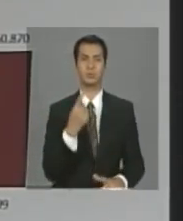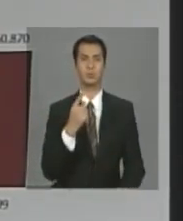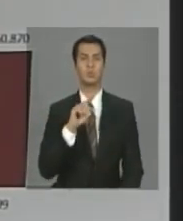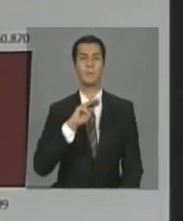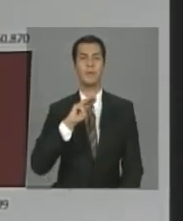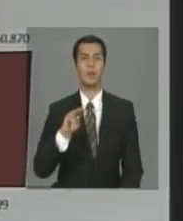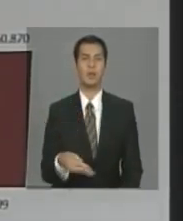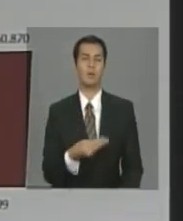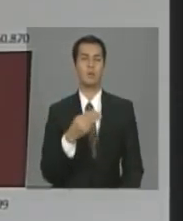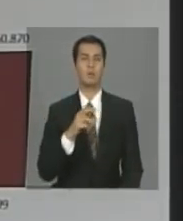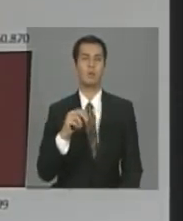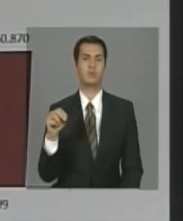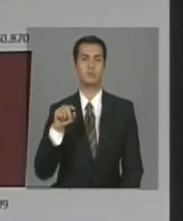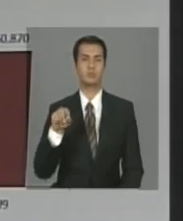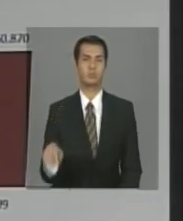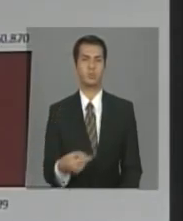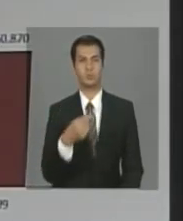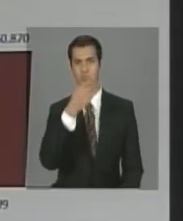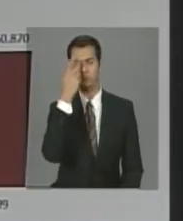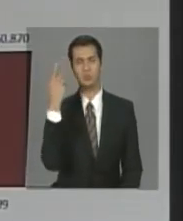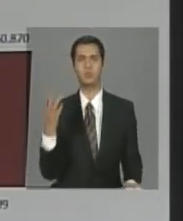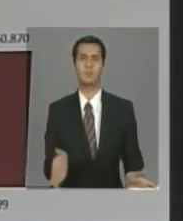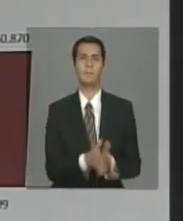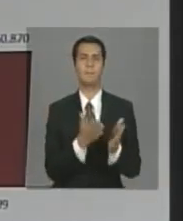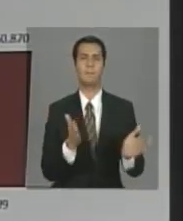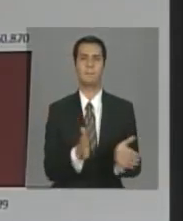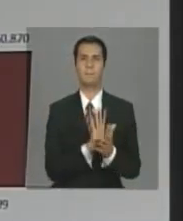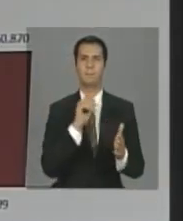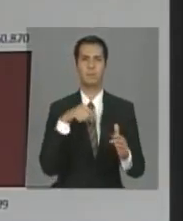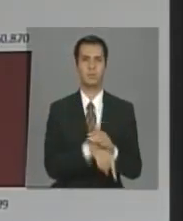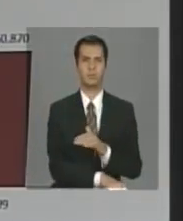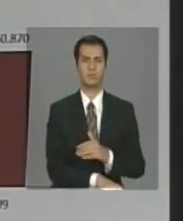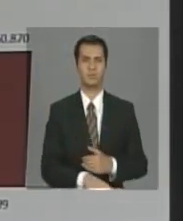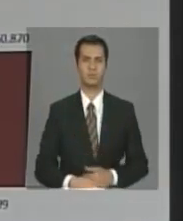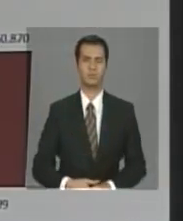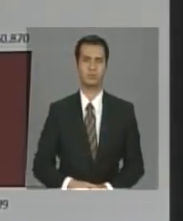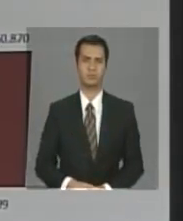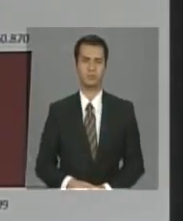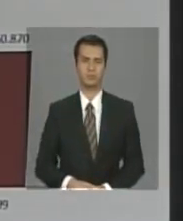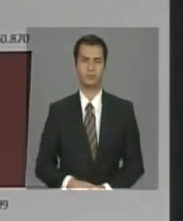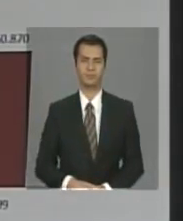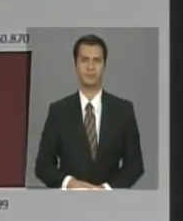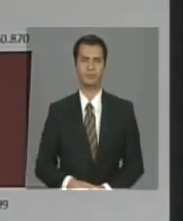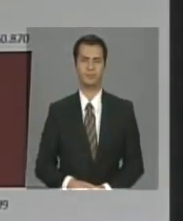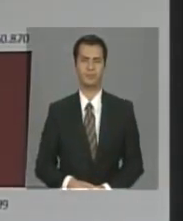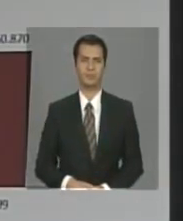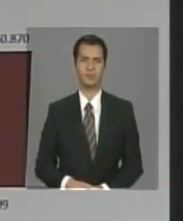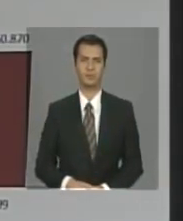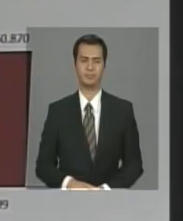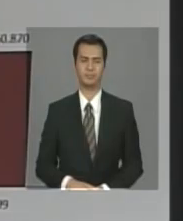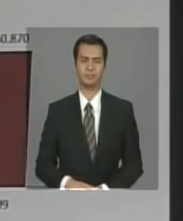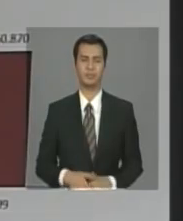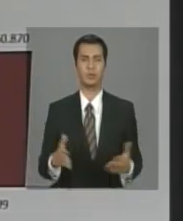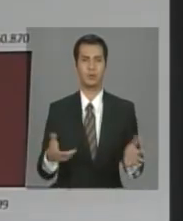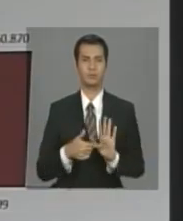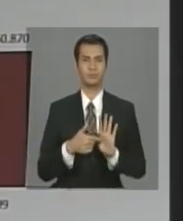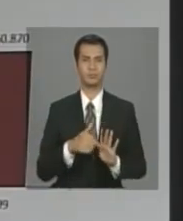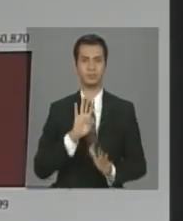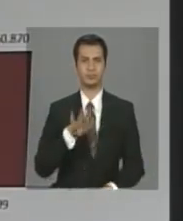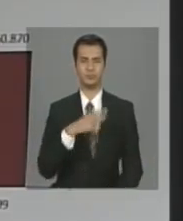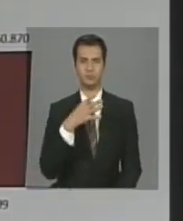1 milhão e meio de extremamente pobres. Então, aqui também cai. Agora, eu vou mostrar lá a tabela para o pessoal agora entender